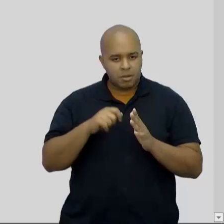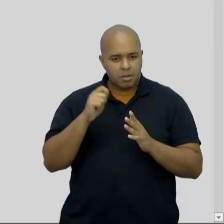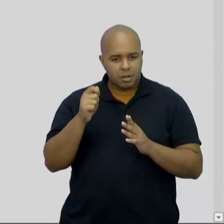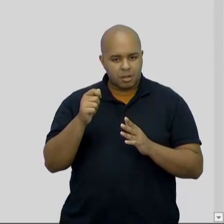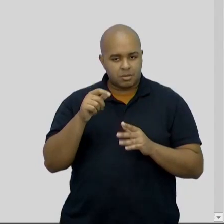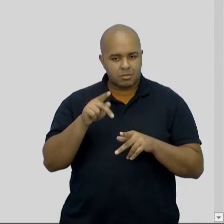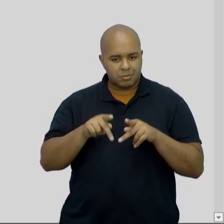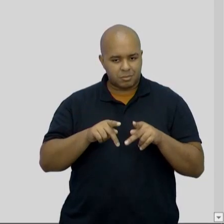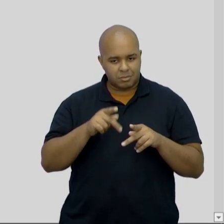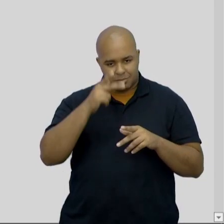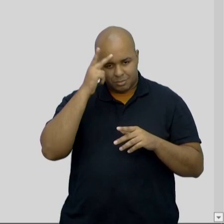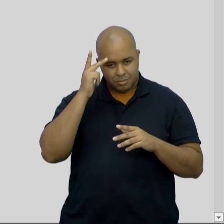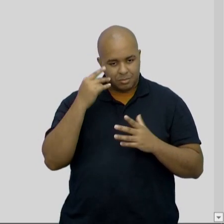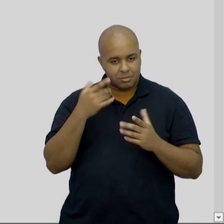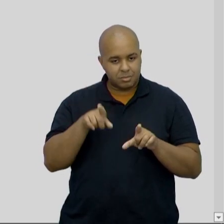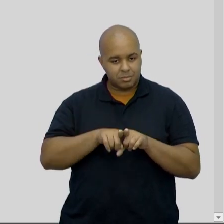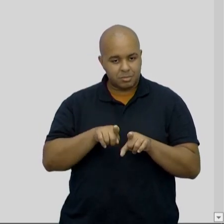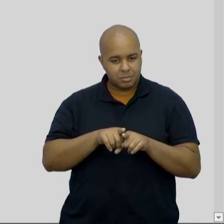de povos,